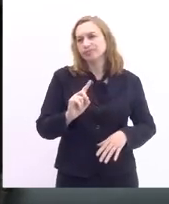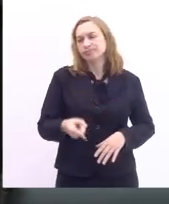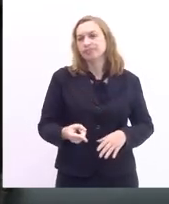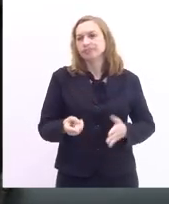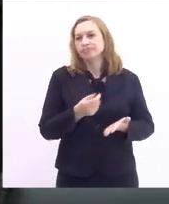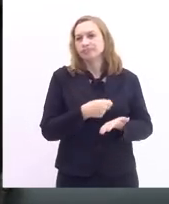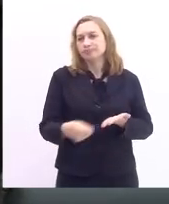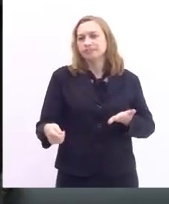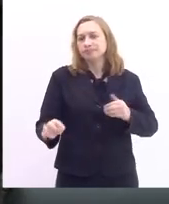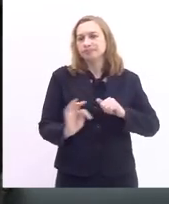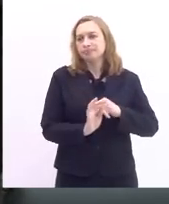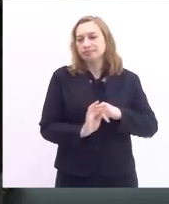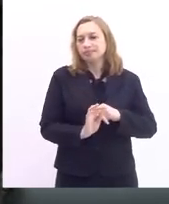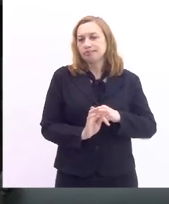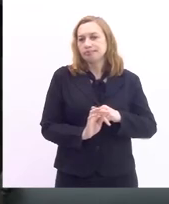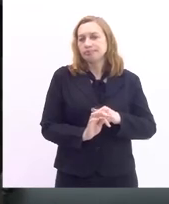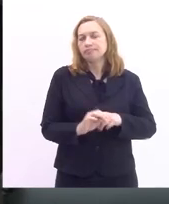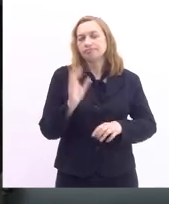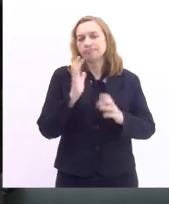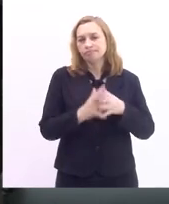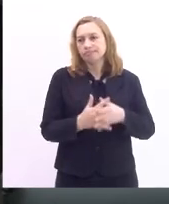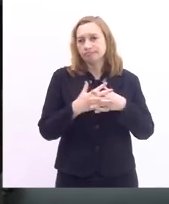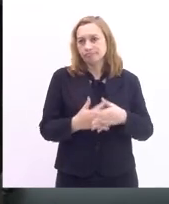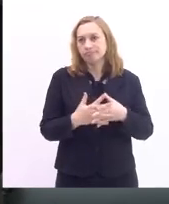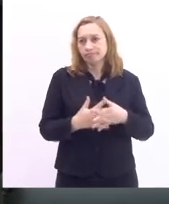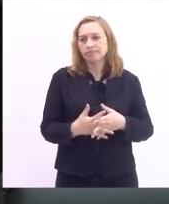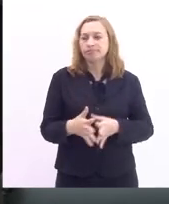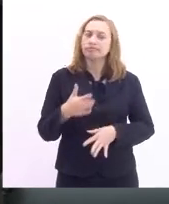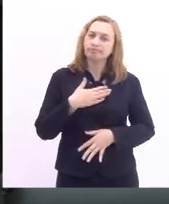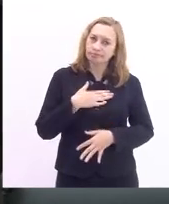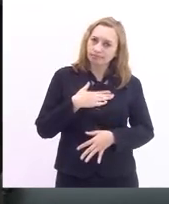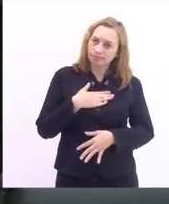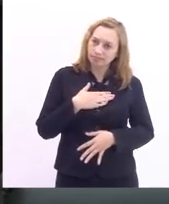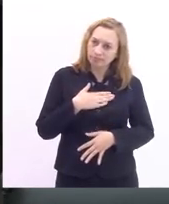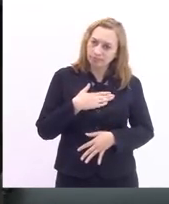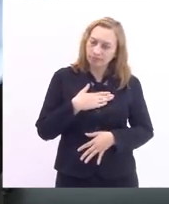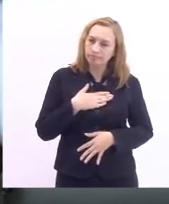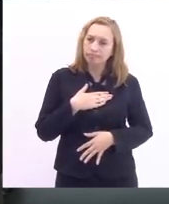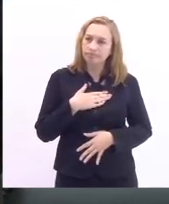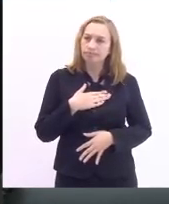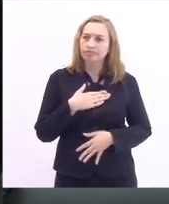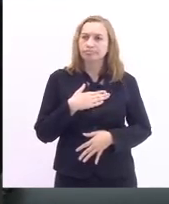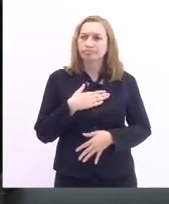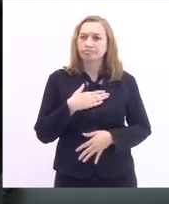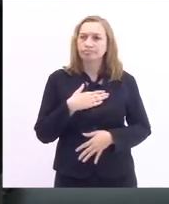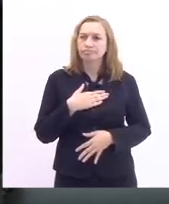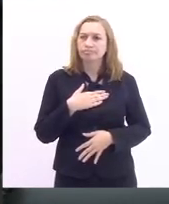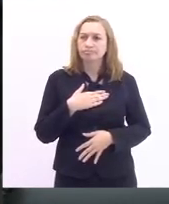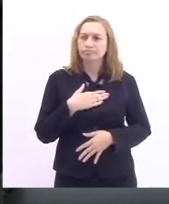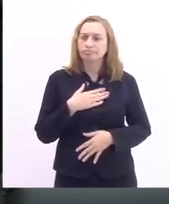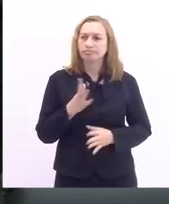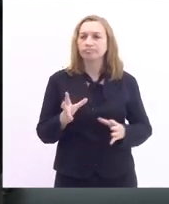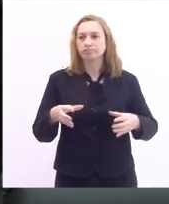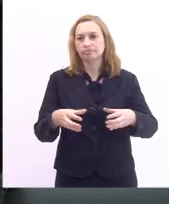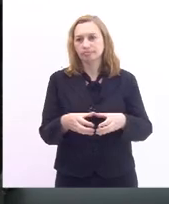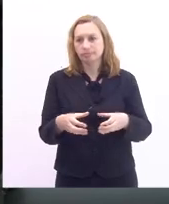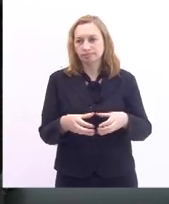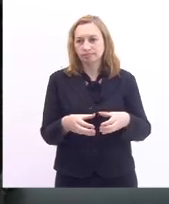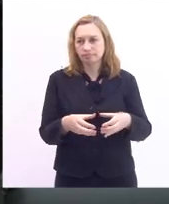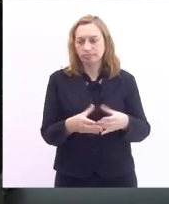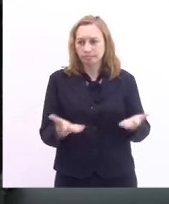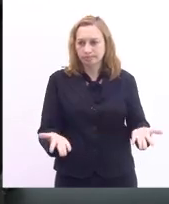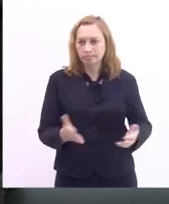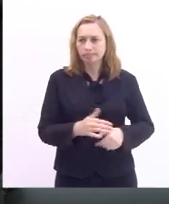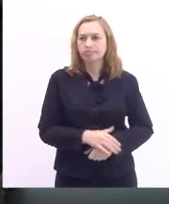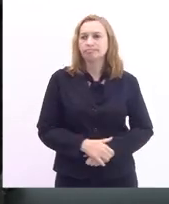técnicos em dia é muito complicado tanto para nós quanto para o órgão